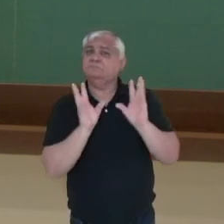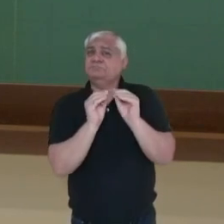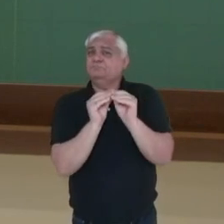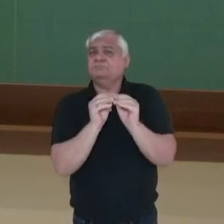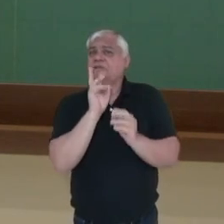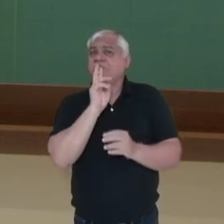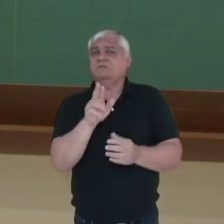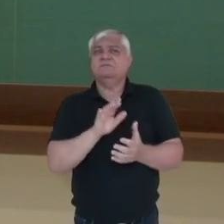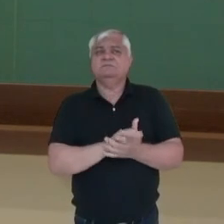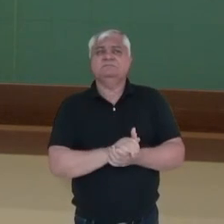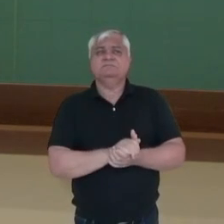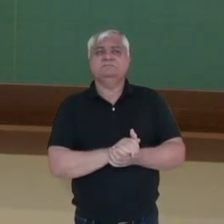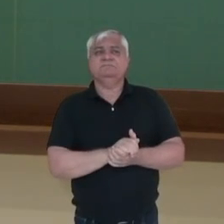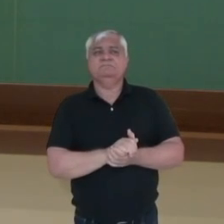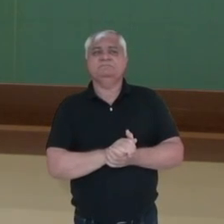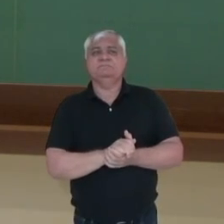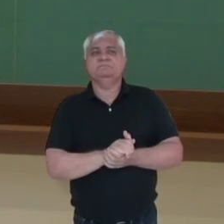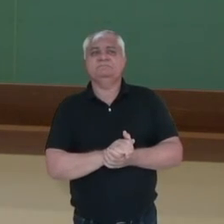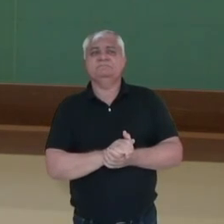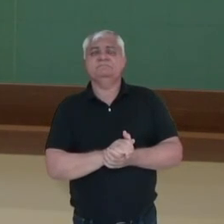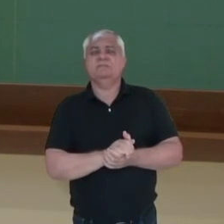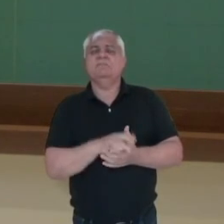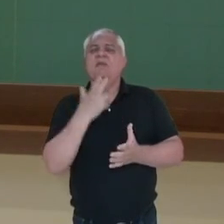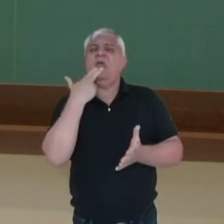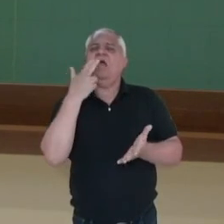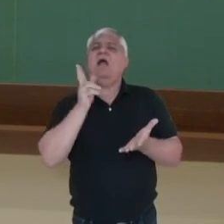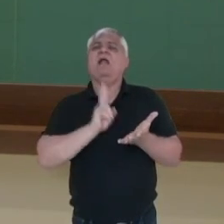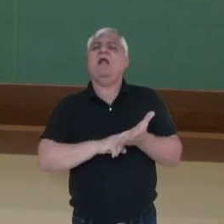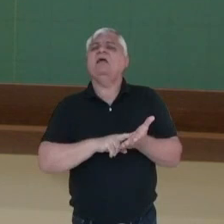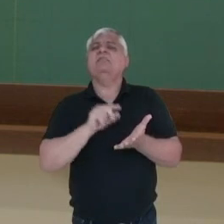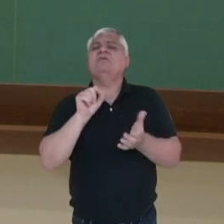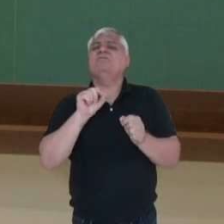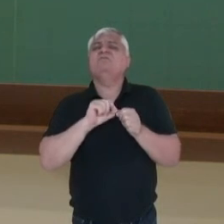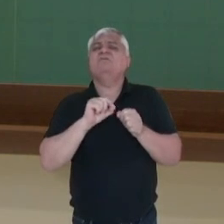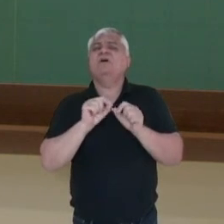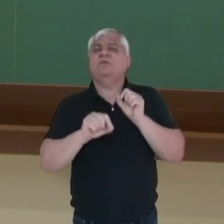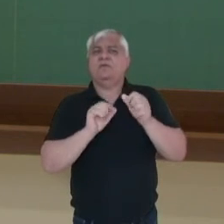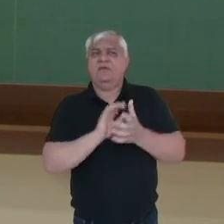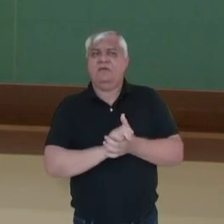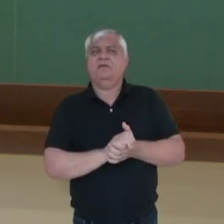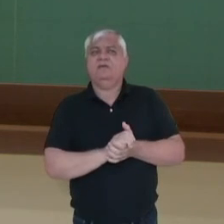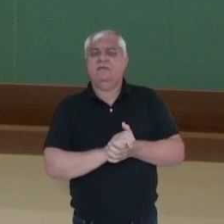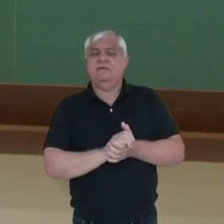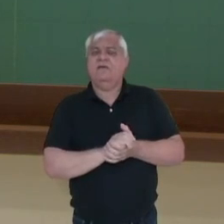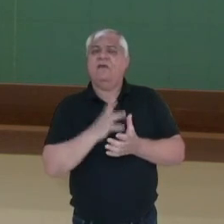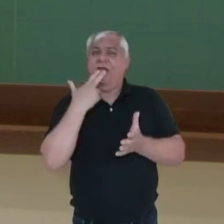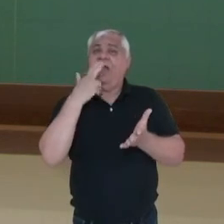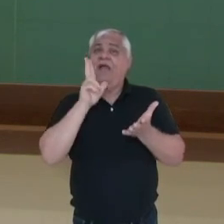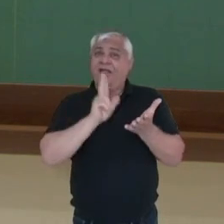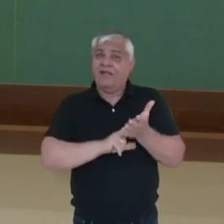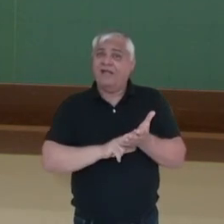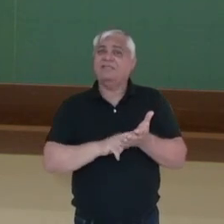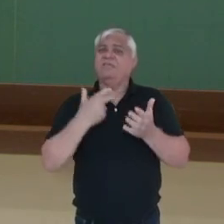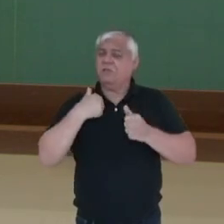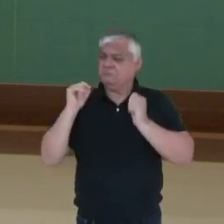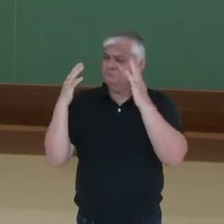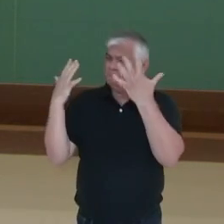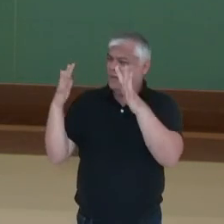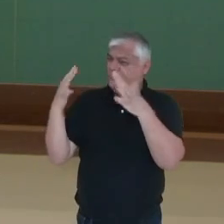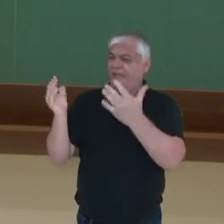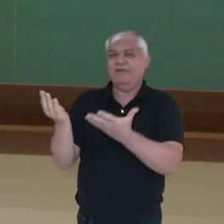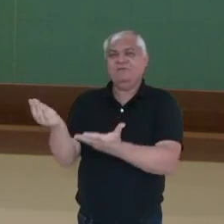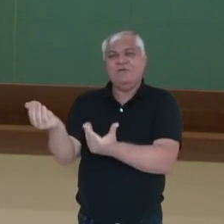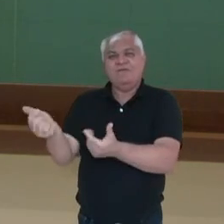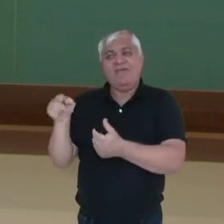isso. Além disso, o que a carta faz? Ela convoca a juventude para a solução.